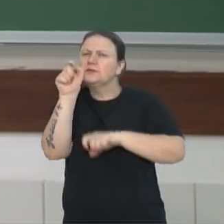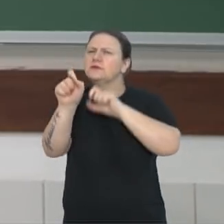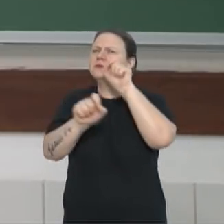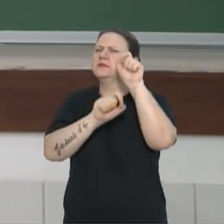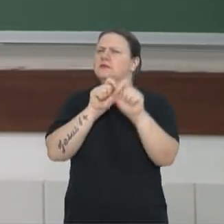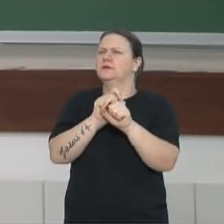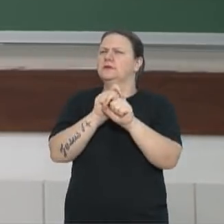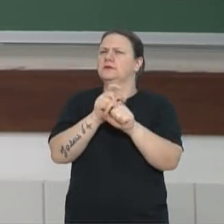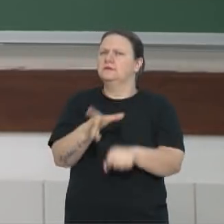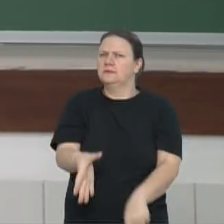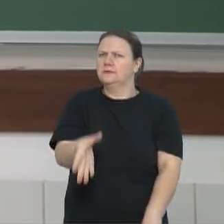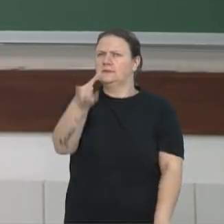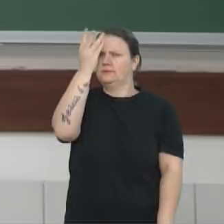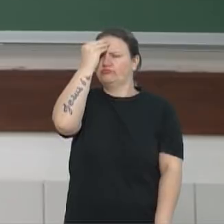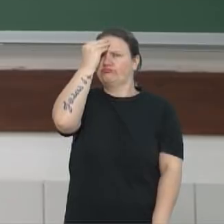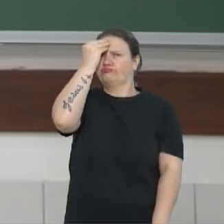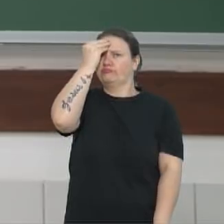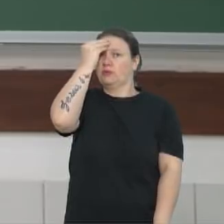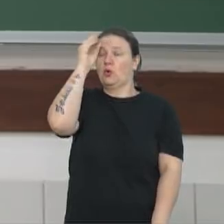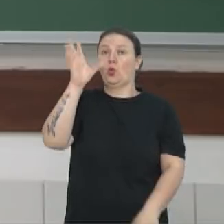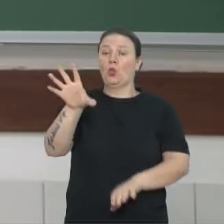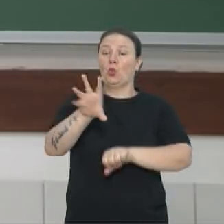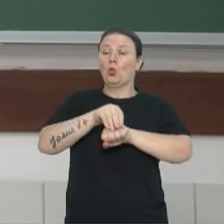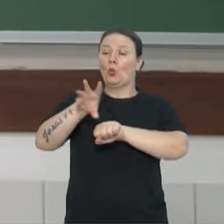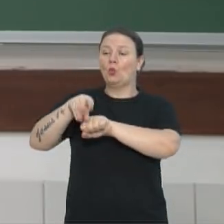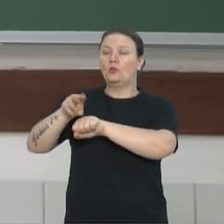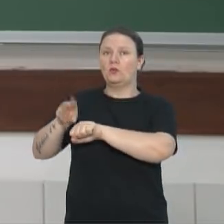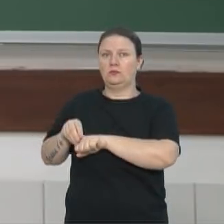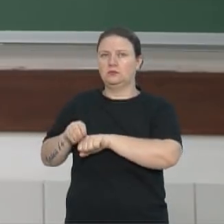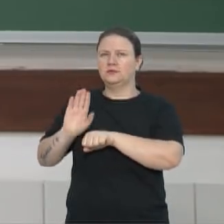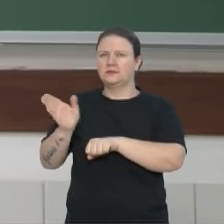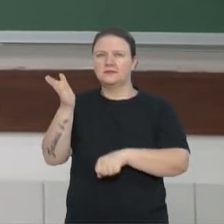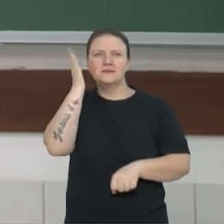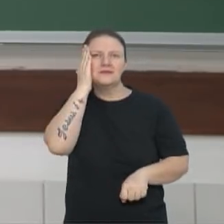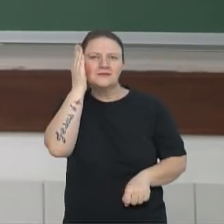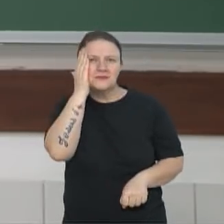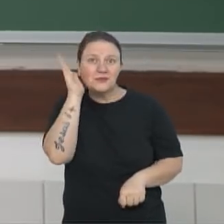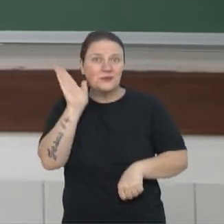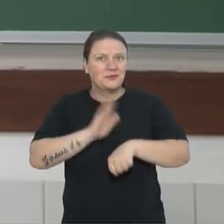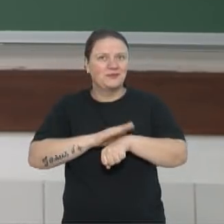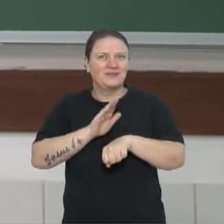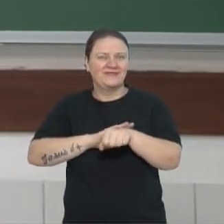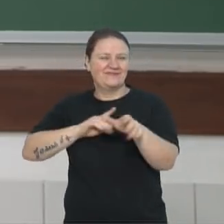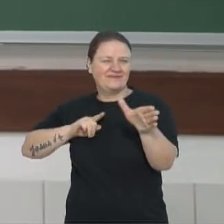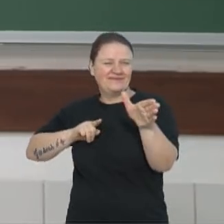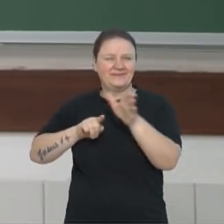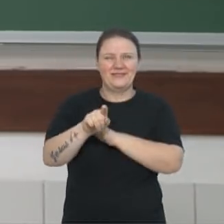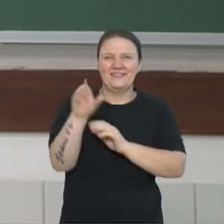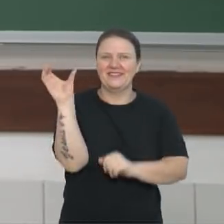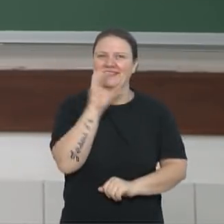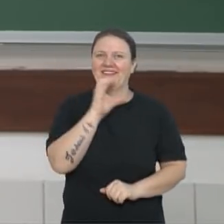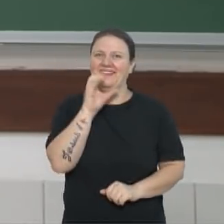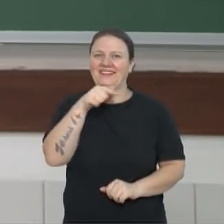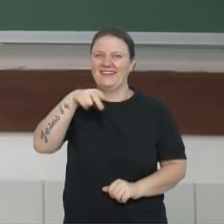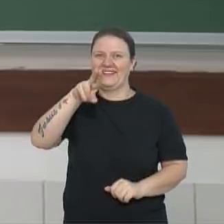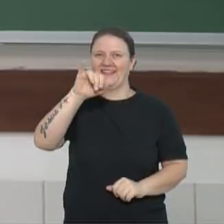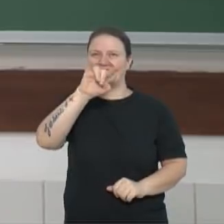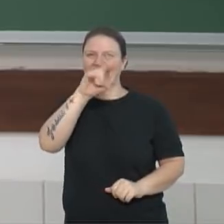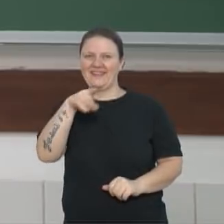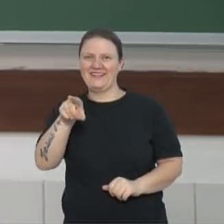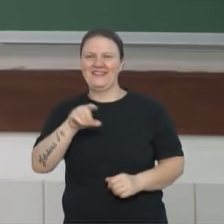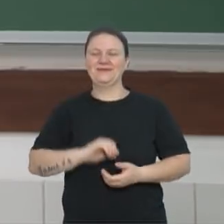é fixar os conhecimentos. Vocês já sabem disso. Agora é a hora do quiz. Bora lá?